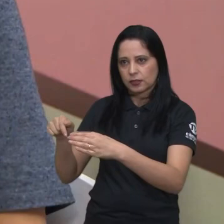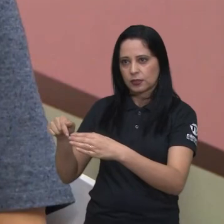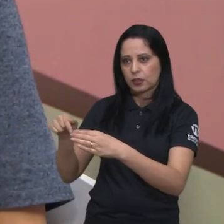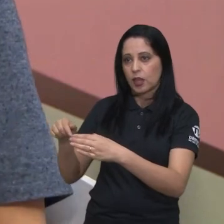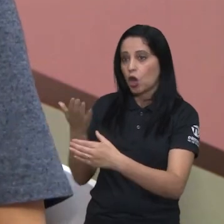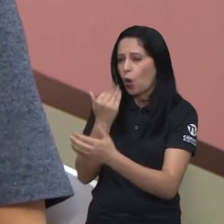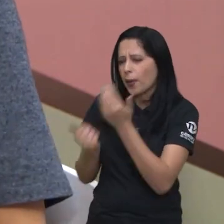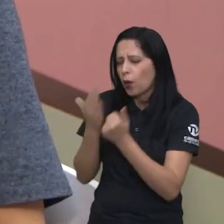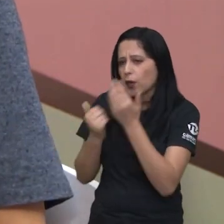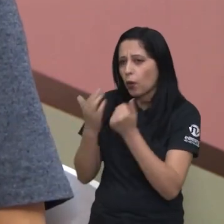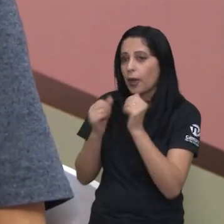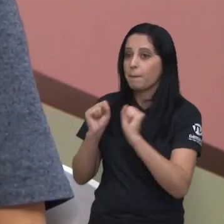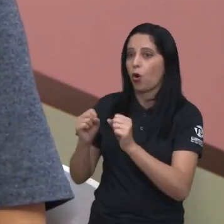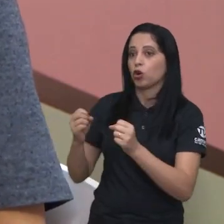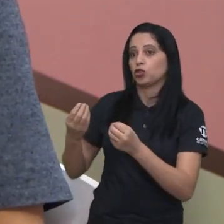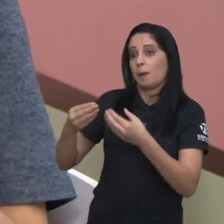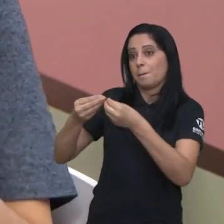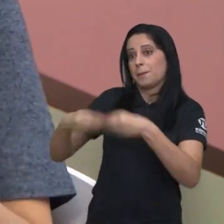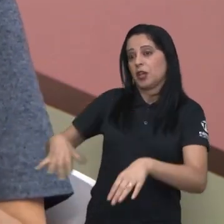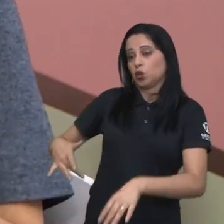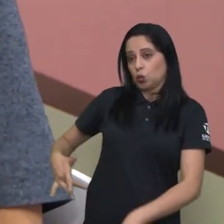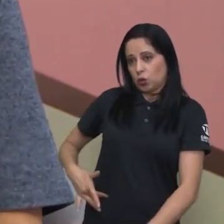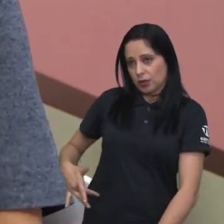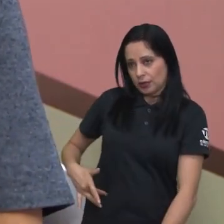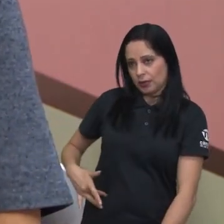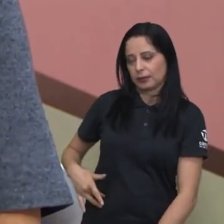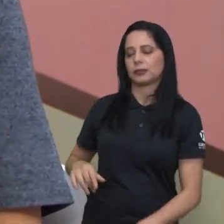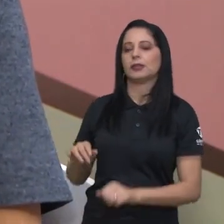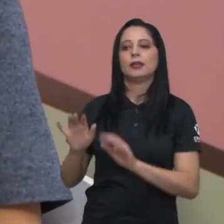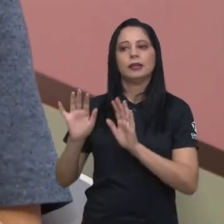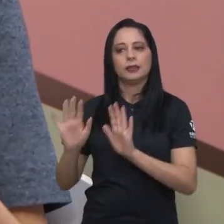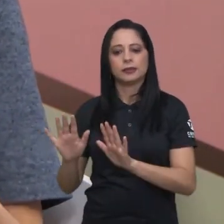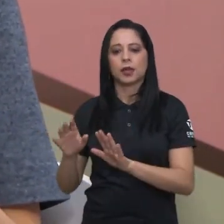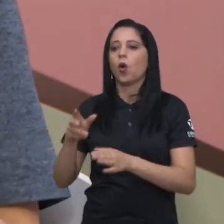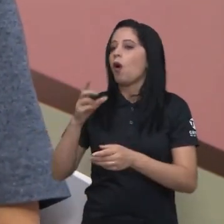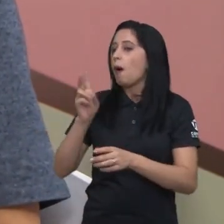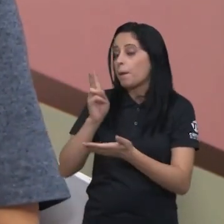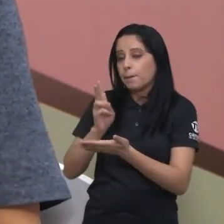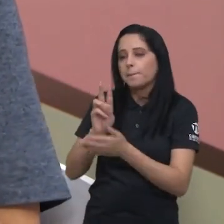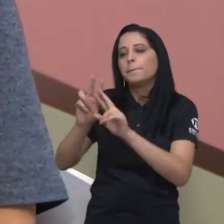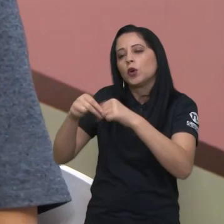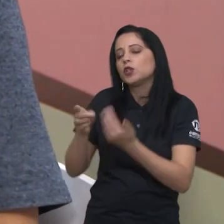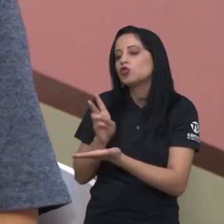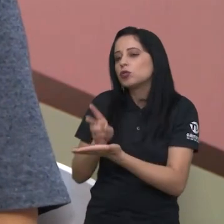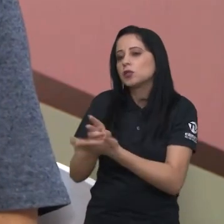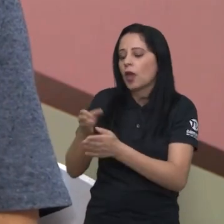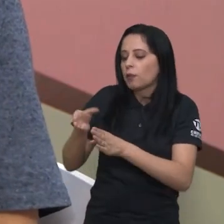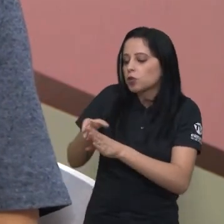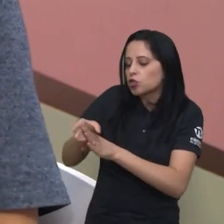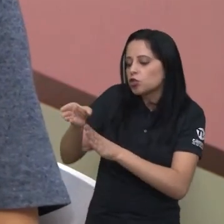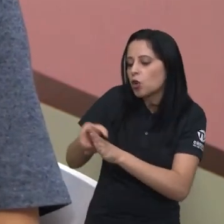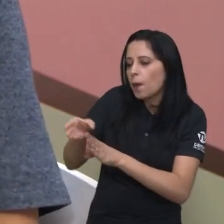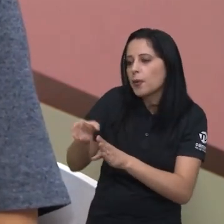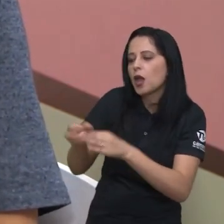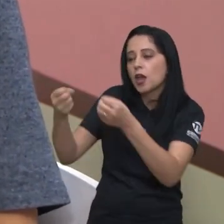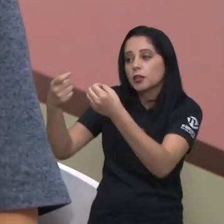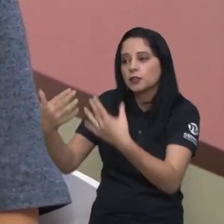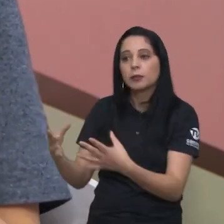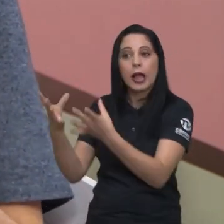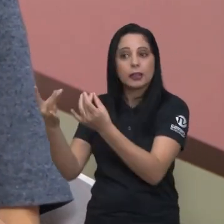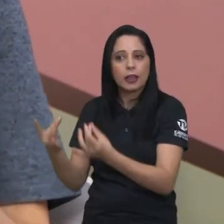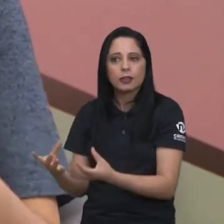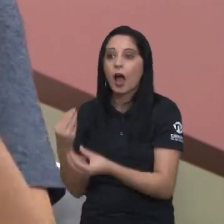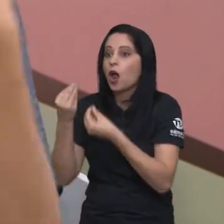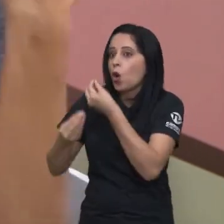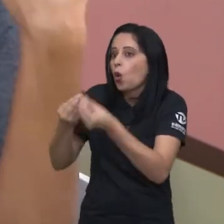cuidado, né? Mas a gente, geralmente, quem trabalha com punk, orienta, né, a forma de consumo, quais partes são comestíveis,